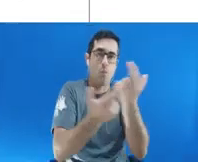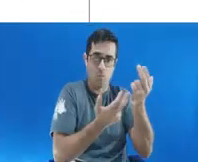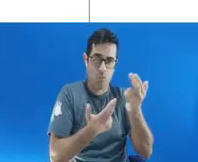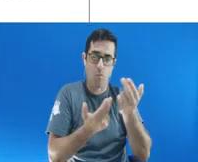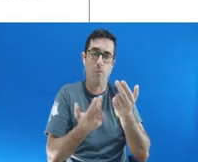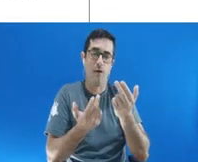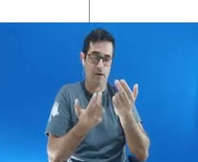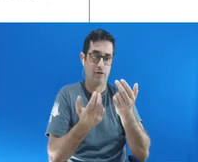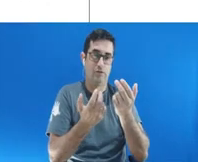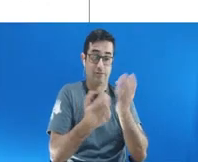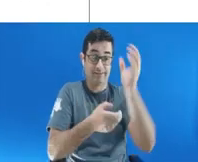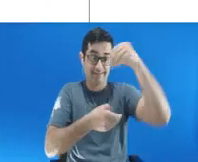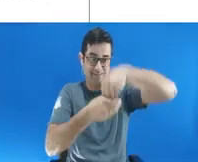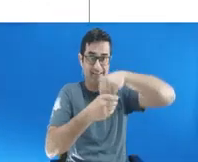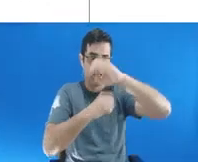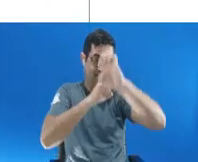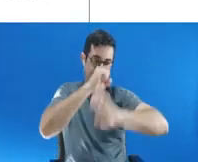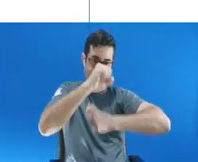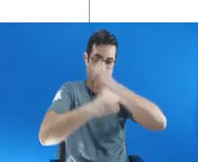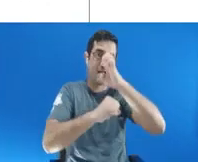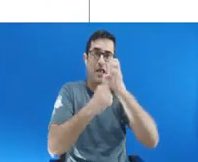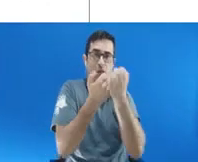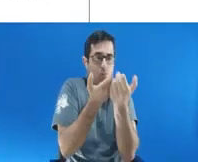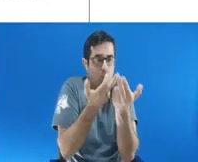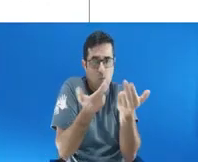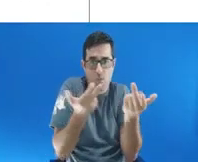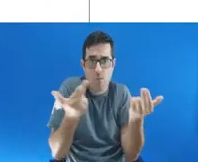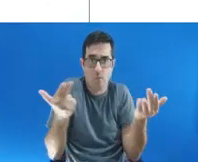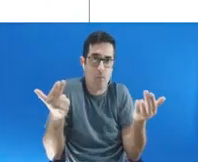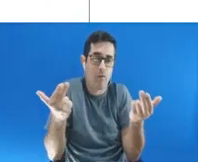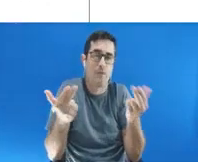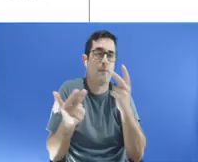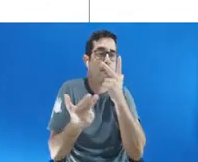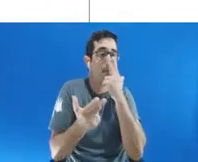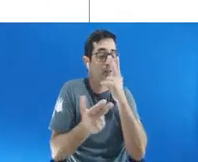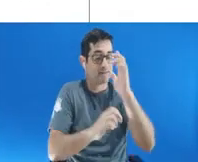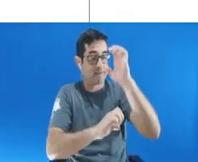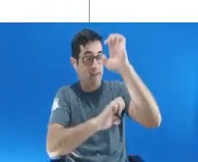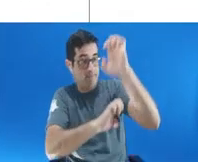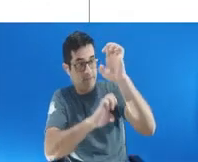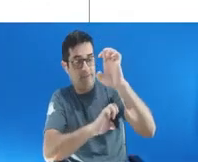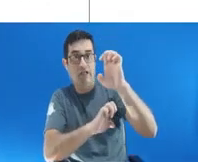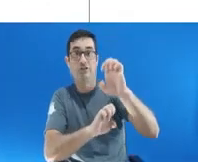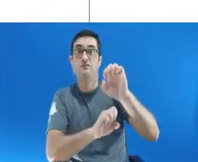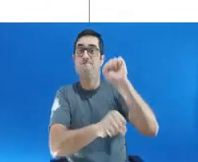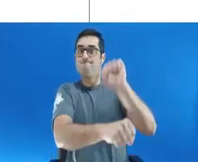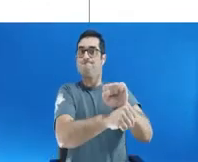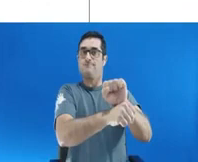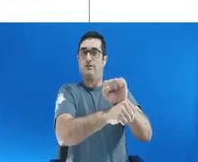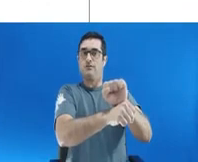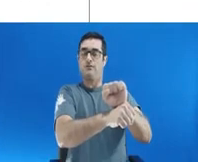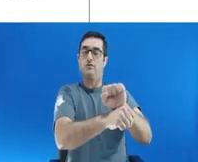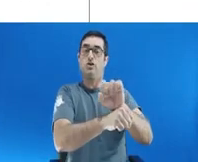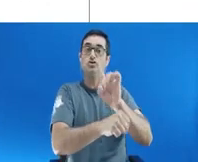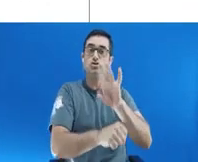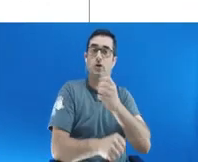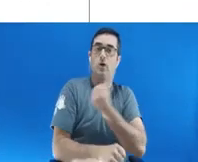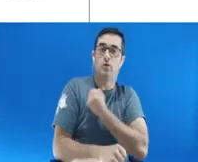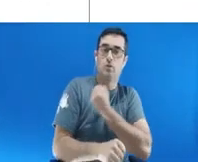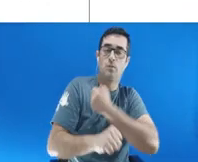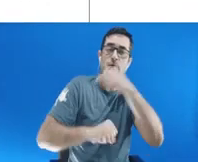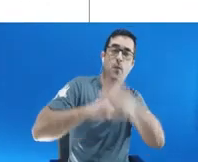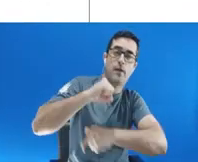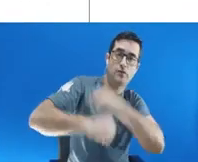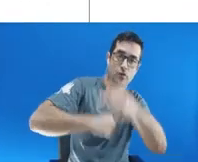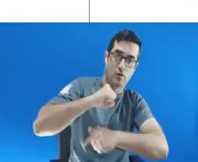permanecem sendo os mesmos, então a blindagem ficou fixa. O que eu estou alterando é o número atômico. Então, eu posso dizer que a blindagem